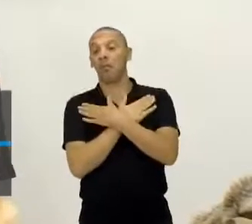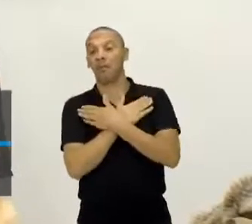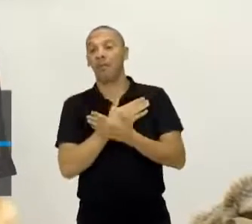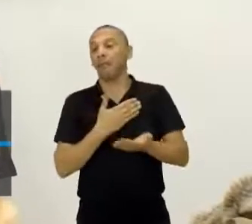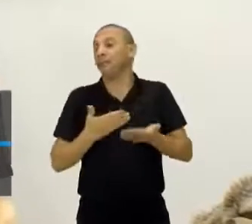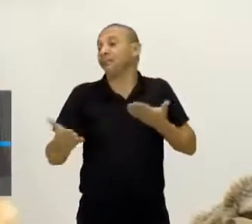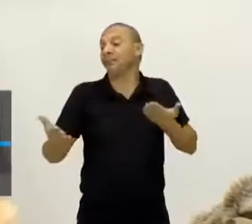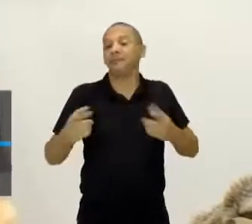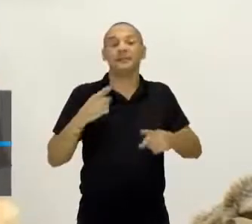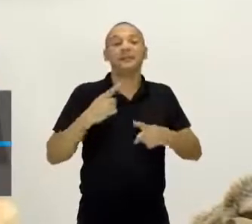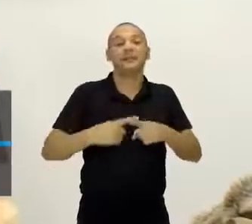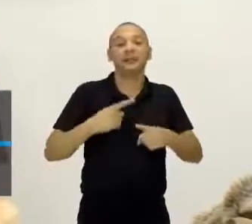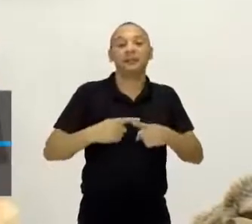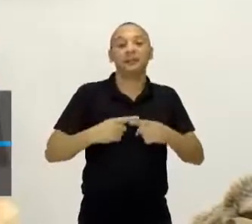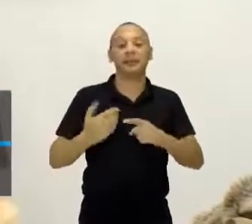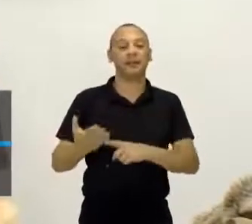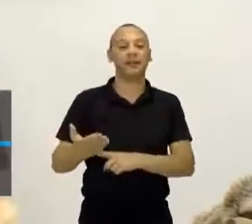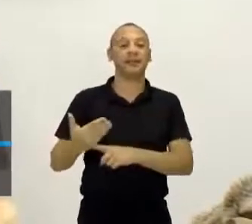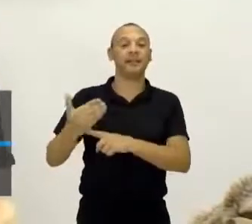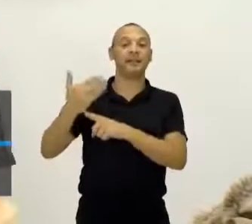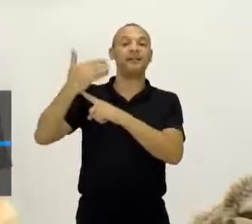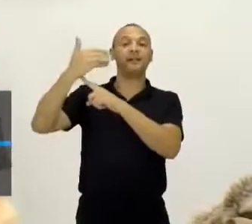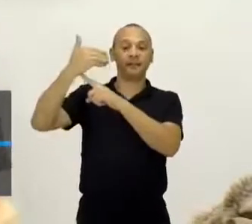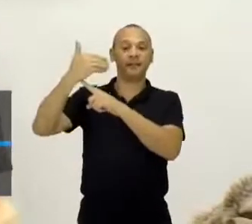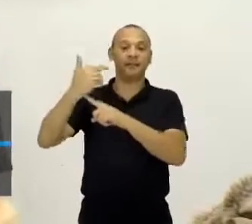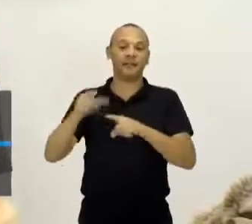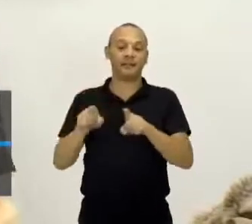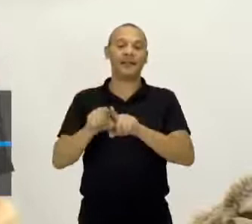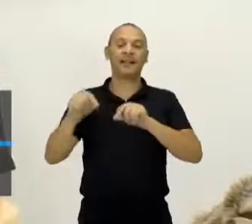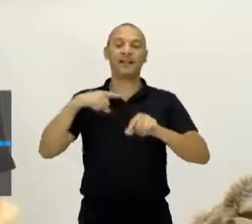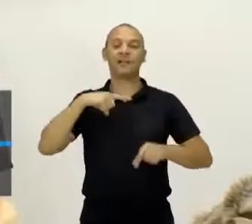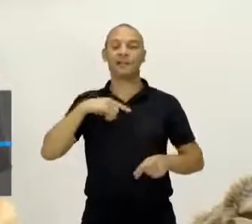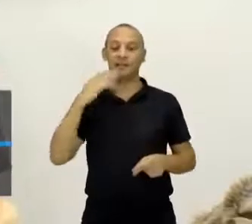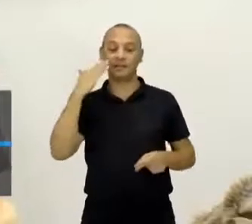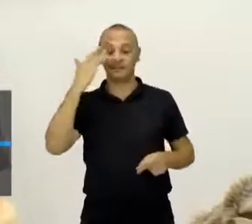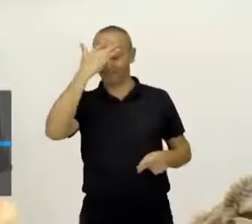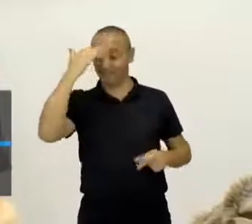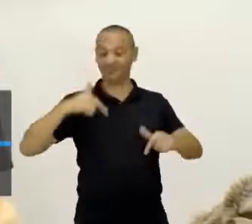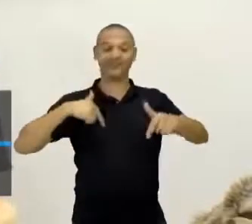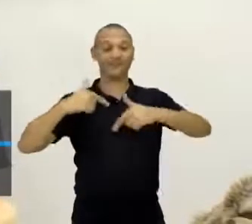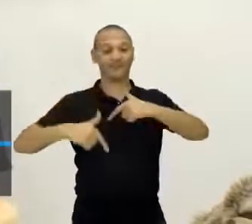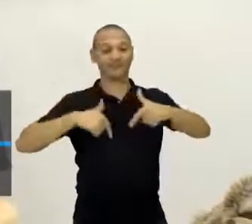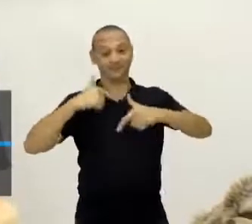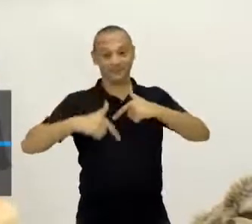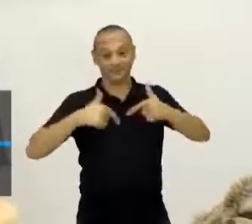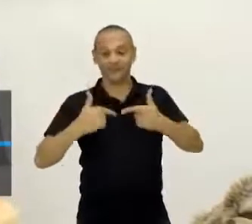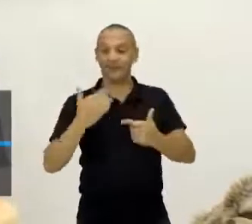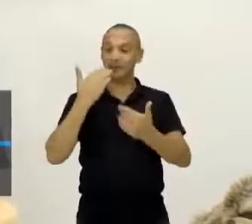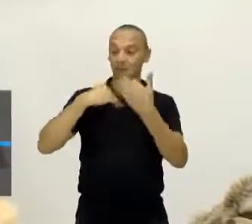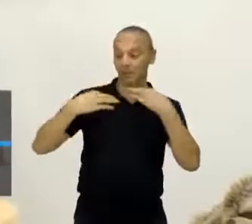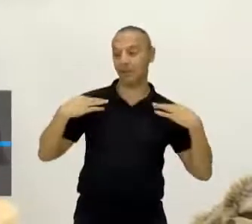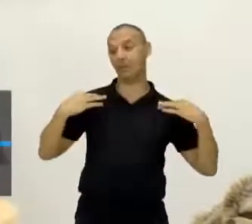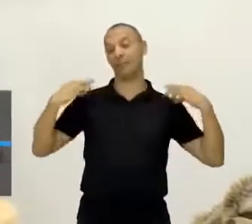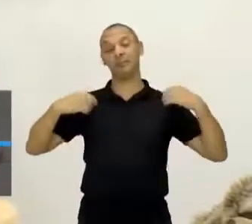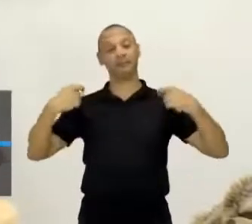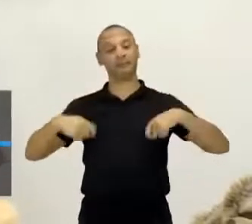a competição está maior ainda, né? Porque as pessoas precisam trabalhar, precisam ganhar, precisam comer, precisam vestir,